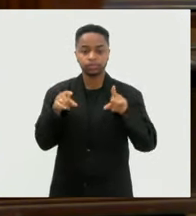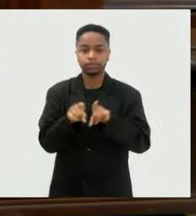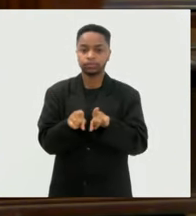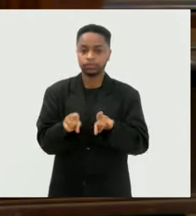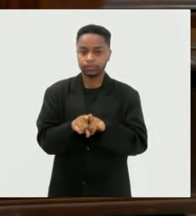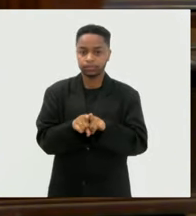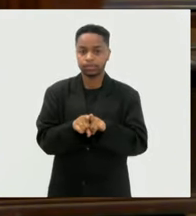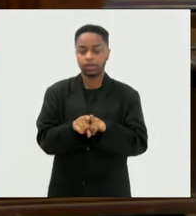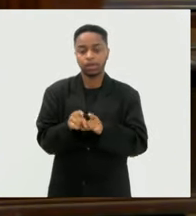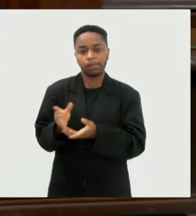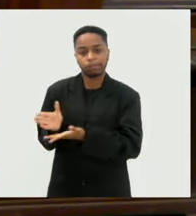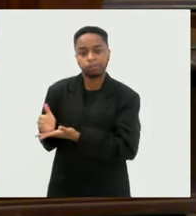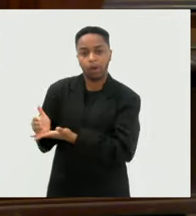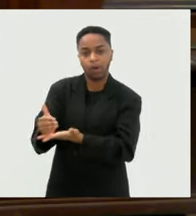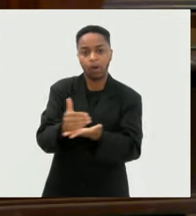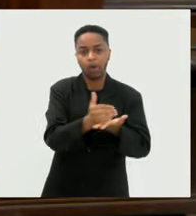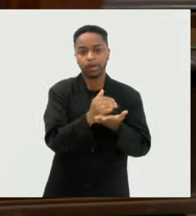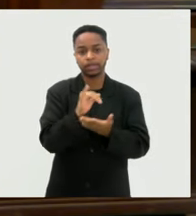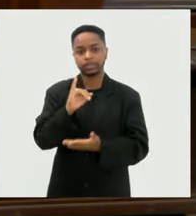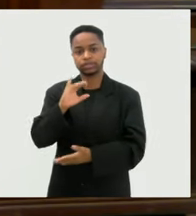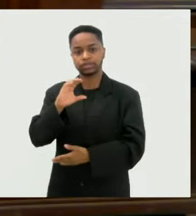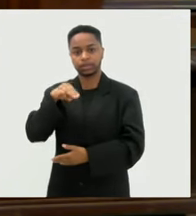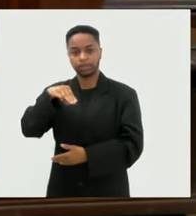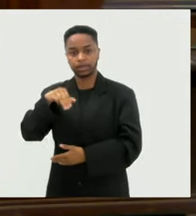a arrecadação do ICMS